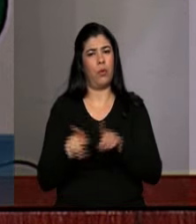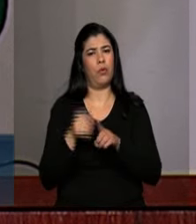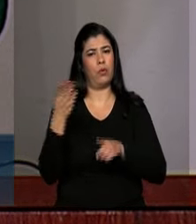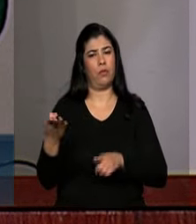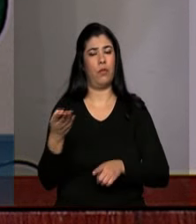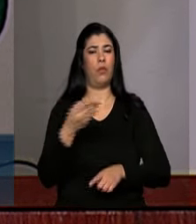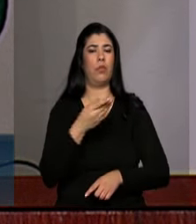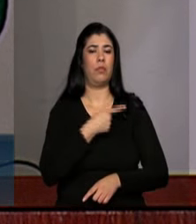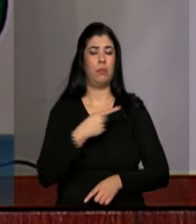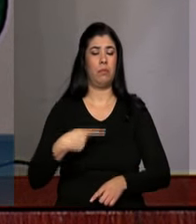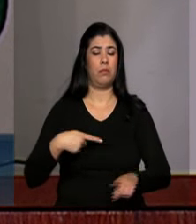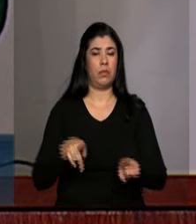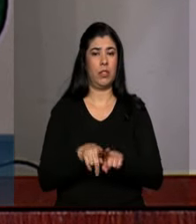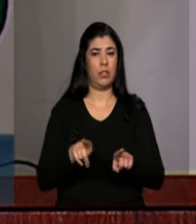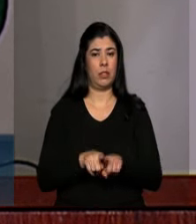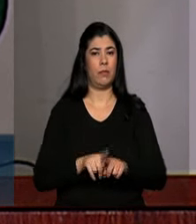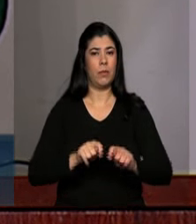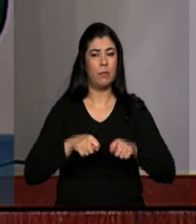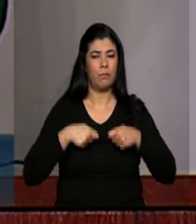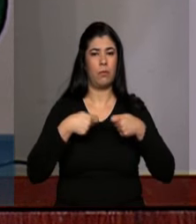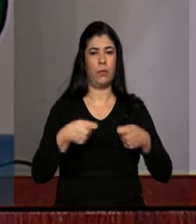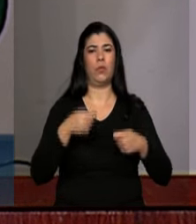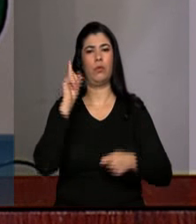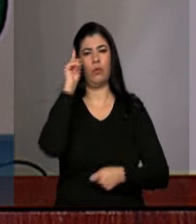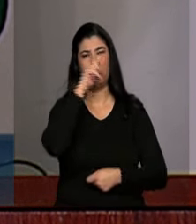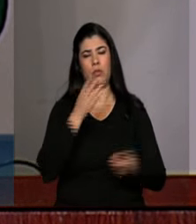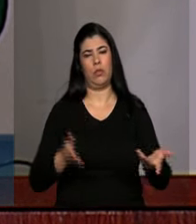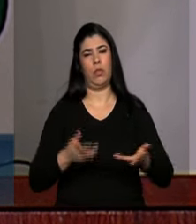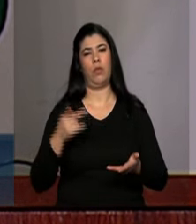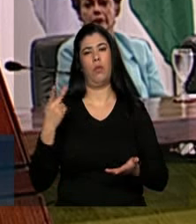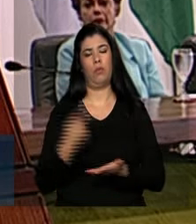Excelência para superar as dificuldades que o momento atual nos impõe.